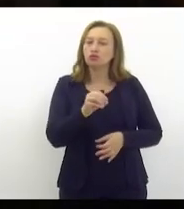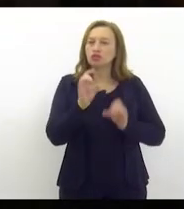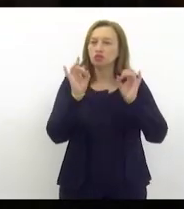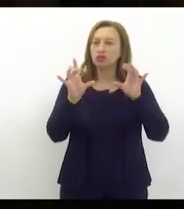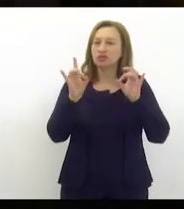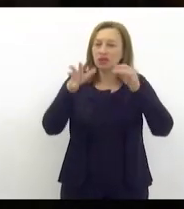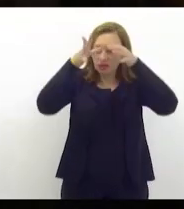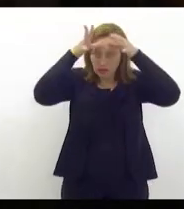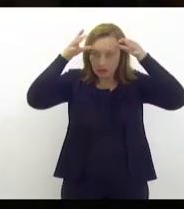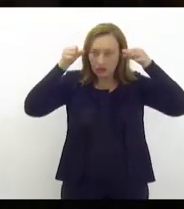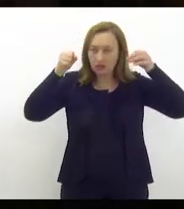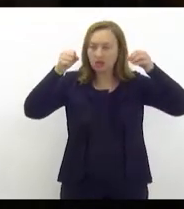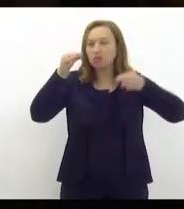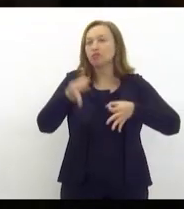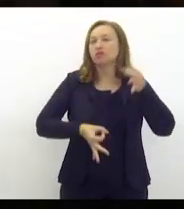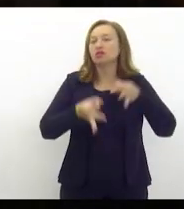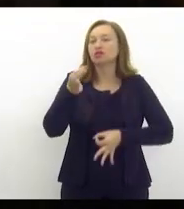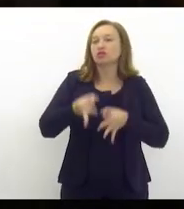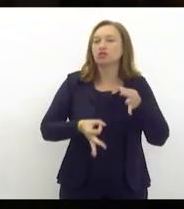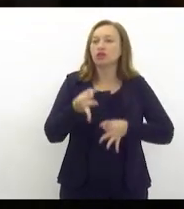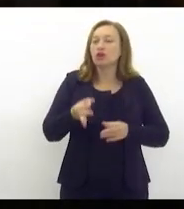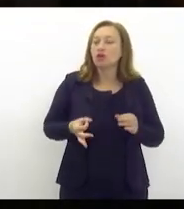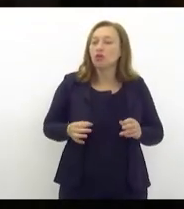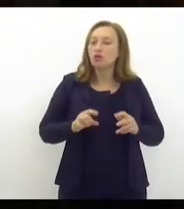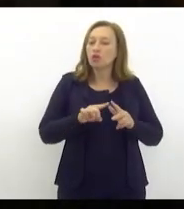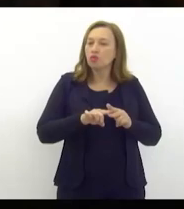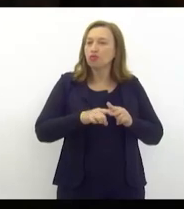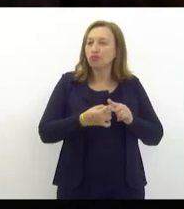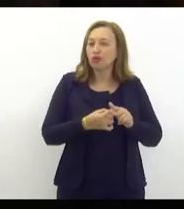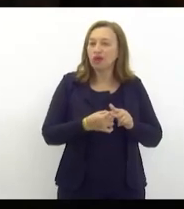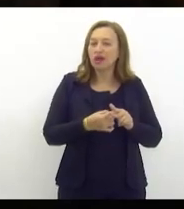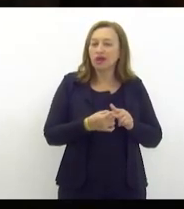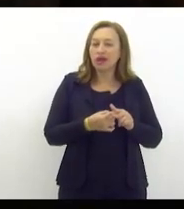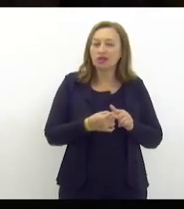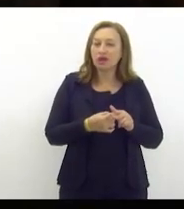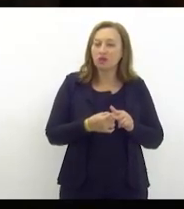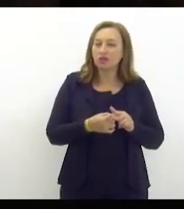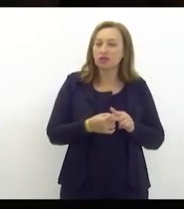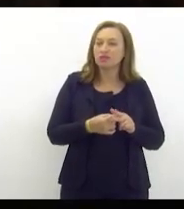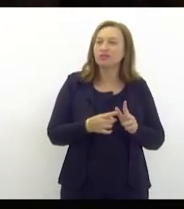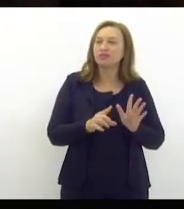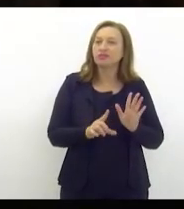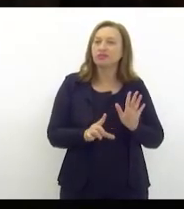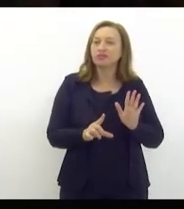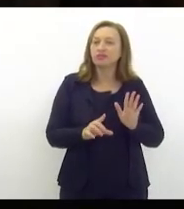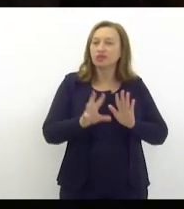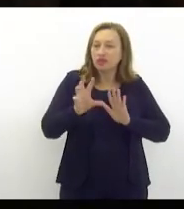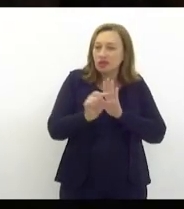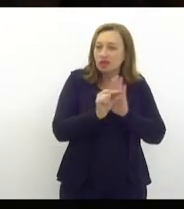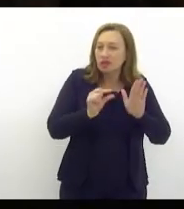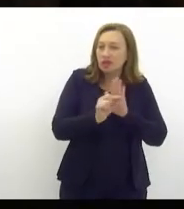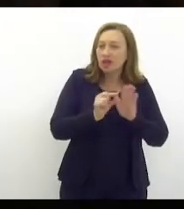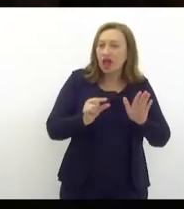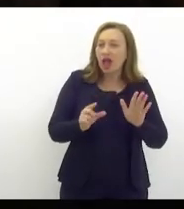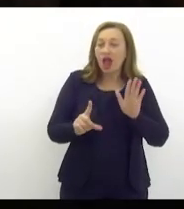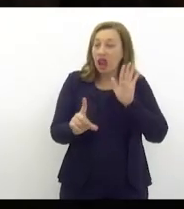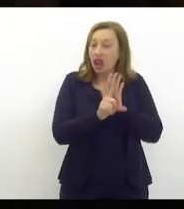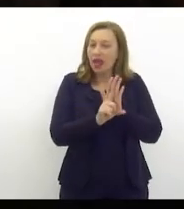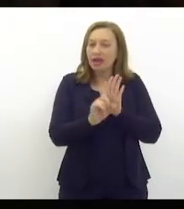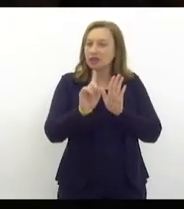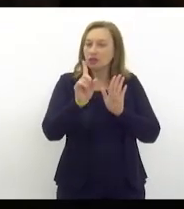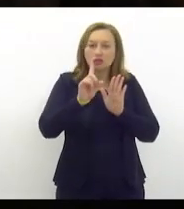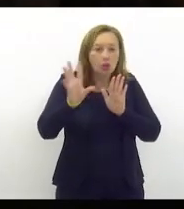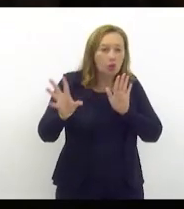Justiça. Primeiro, era um acerto da emenda, porque as legislações não estão citadas